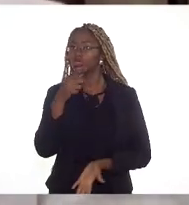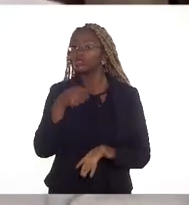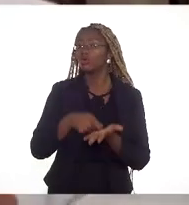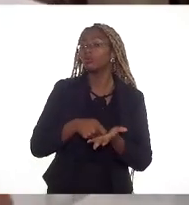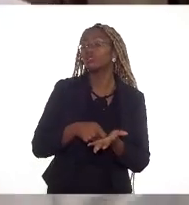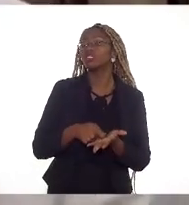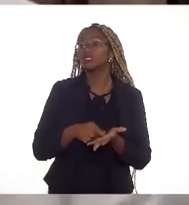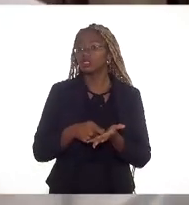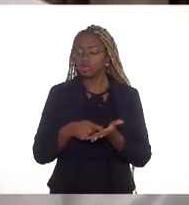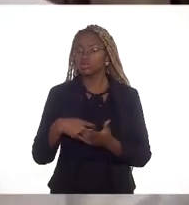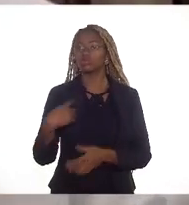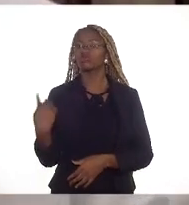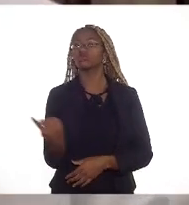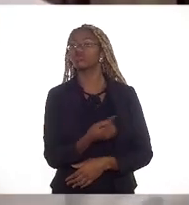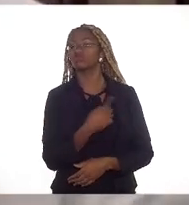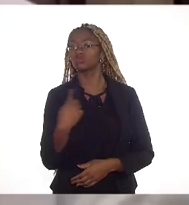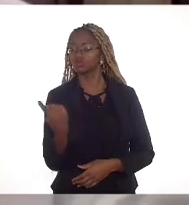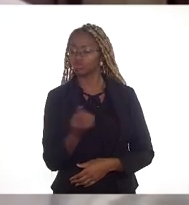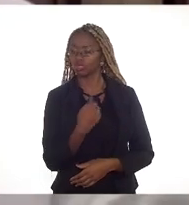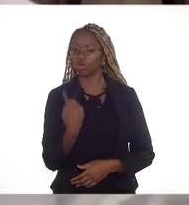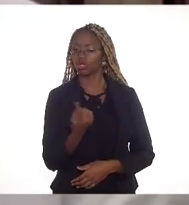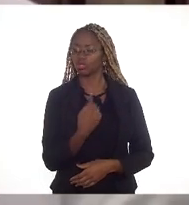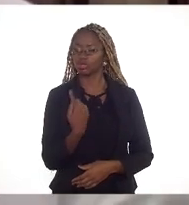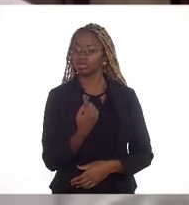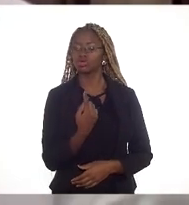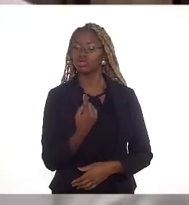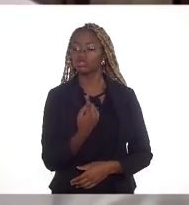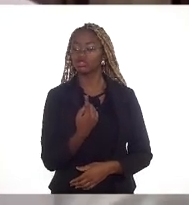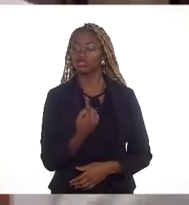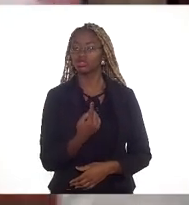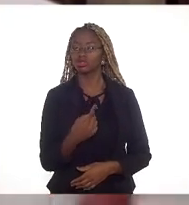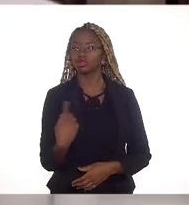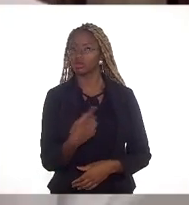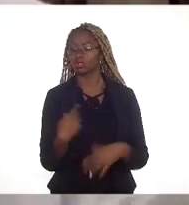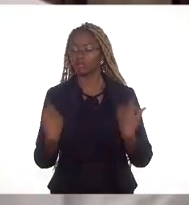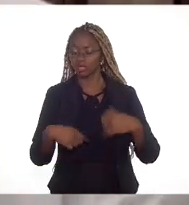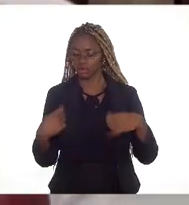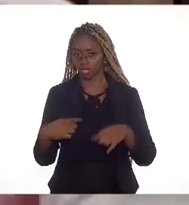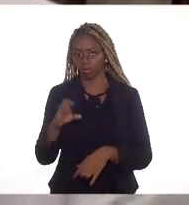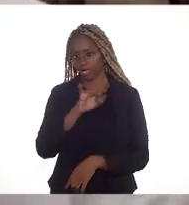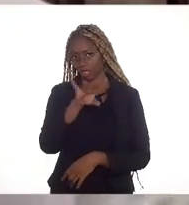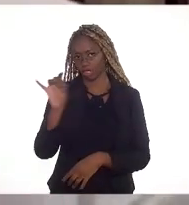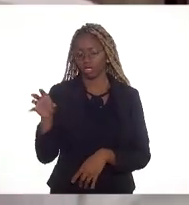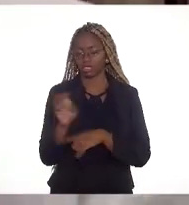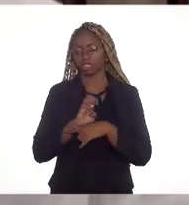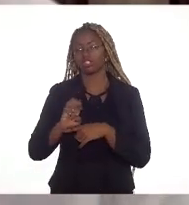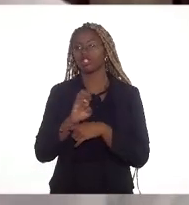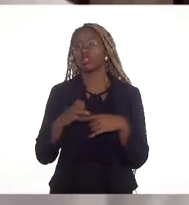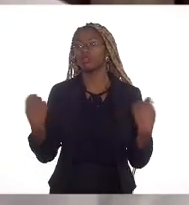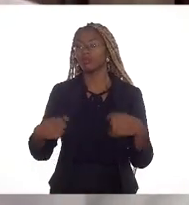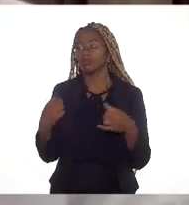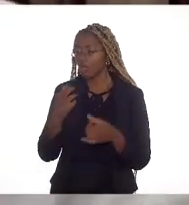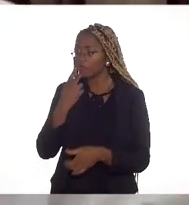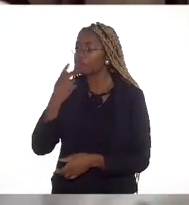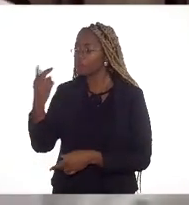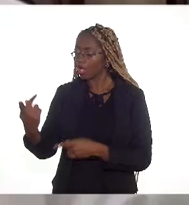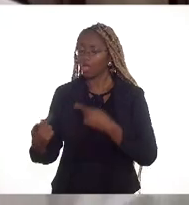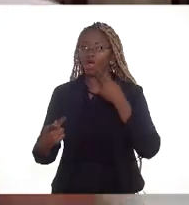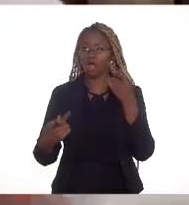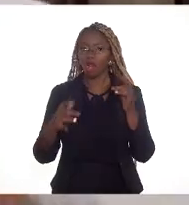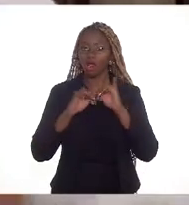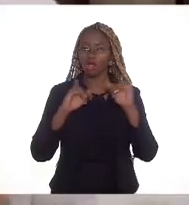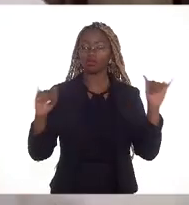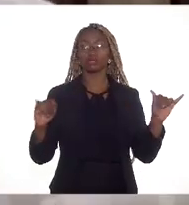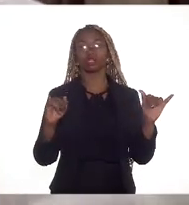obrigações que nós, estados, teremos que prestar contas para não sairmos do regime